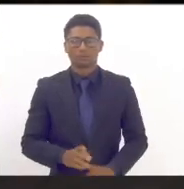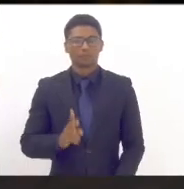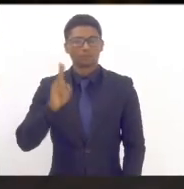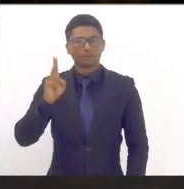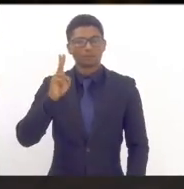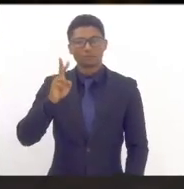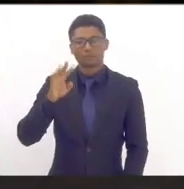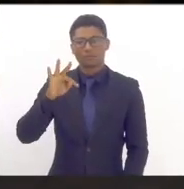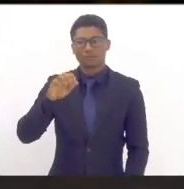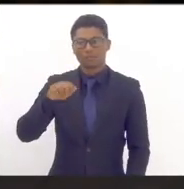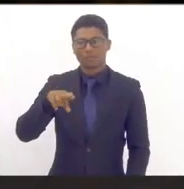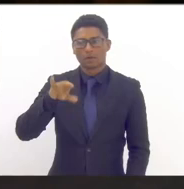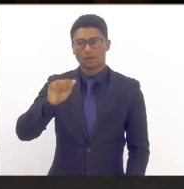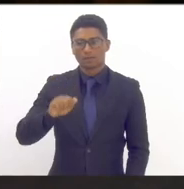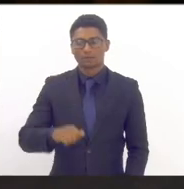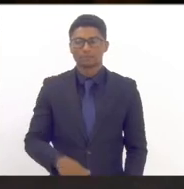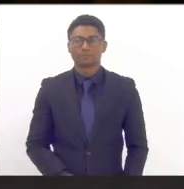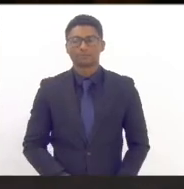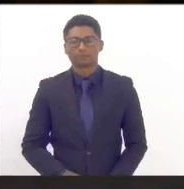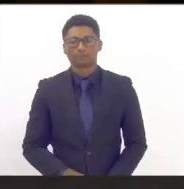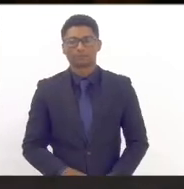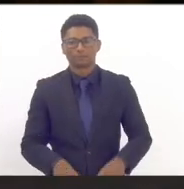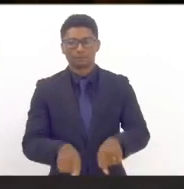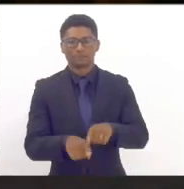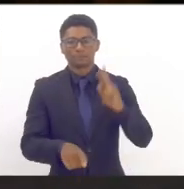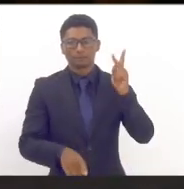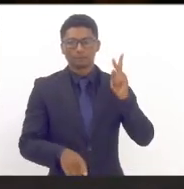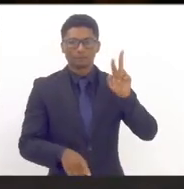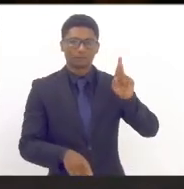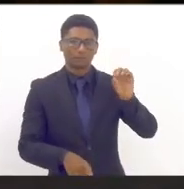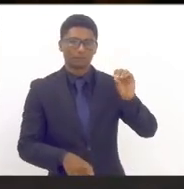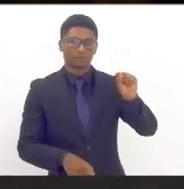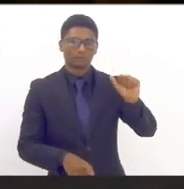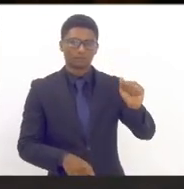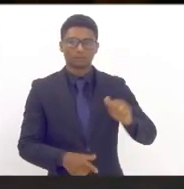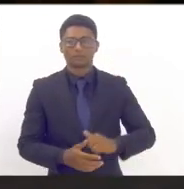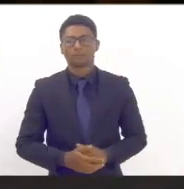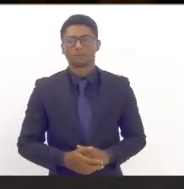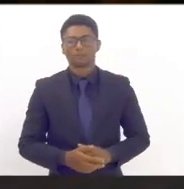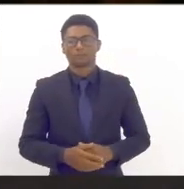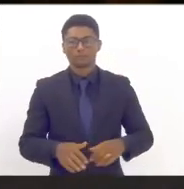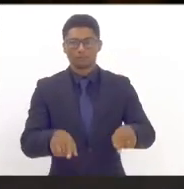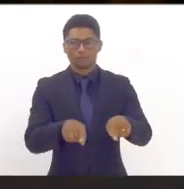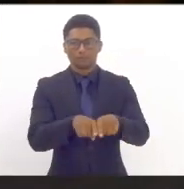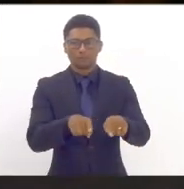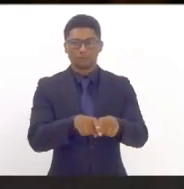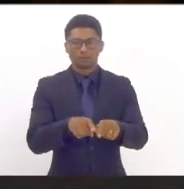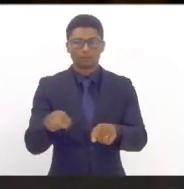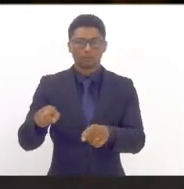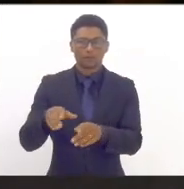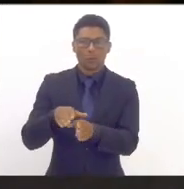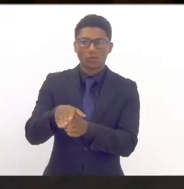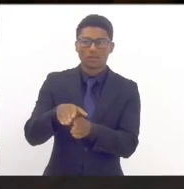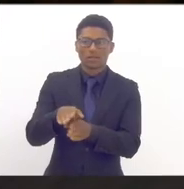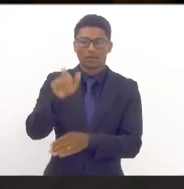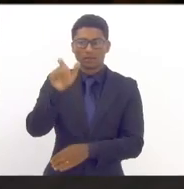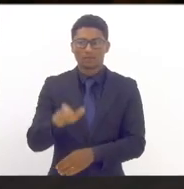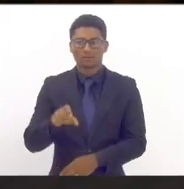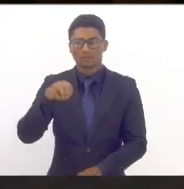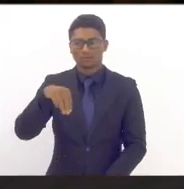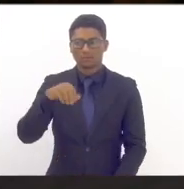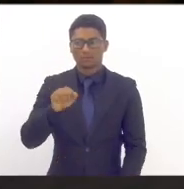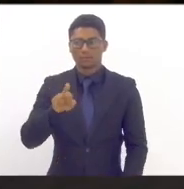Tânia Bastos. Boa noite, vereadora Rosa Fernandes. E conselheiro Márcio Pacheco. E a todos os